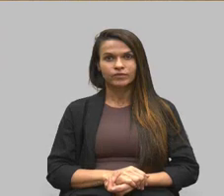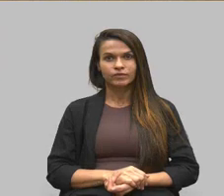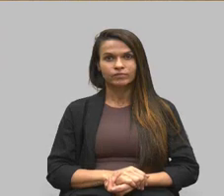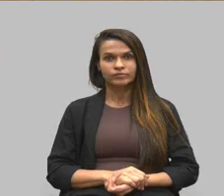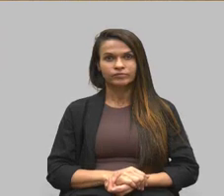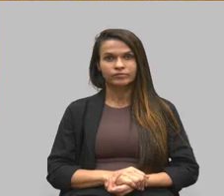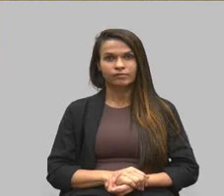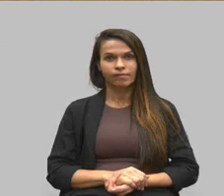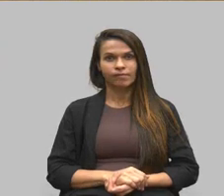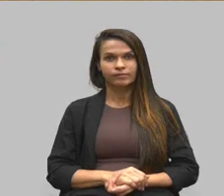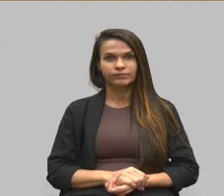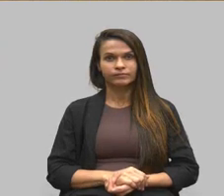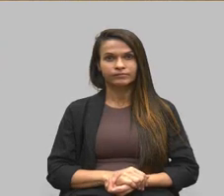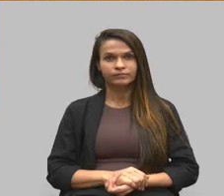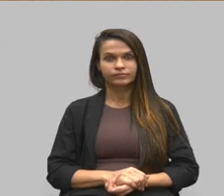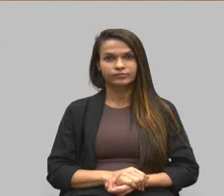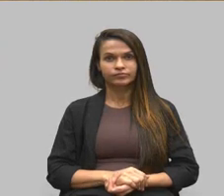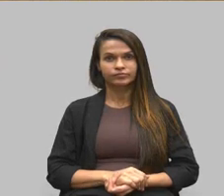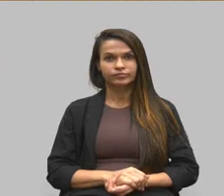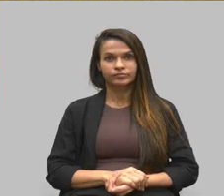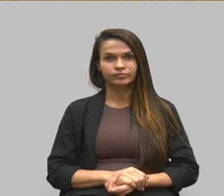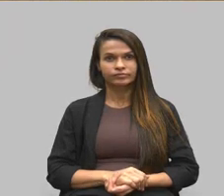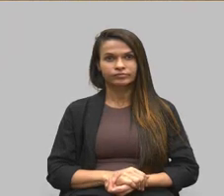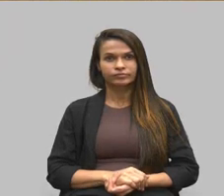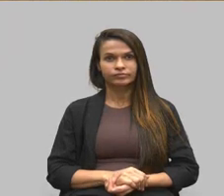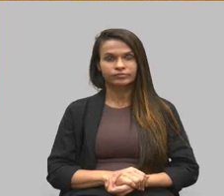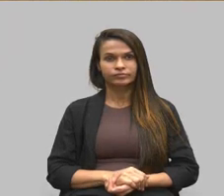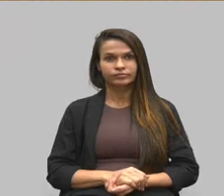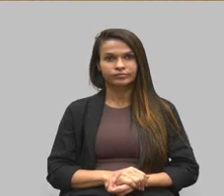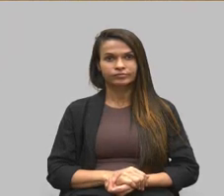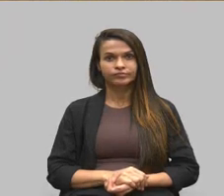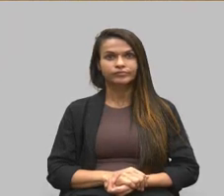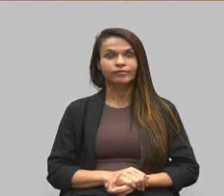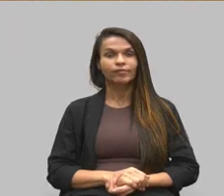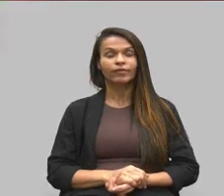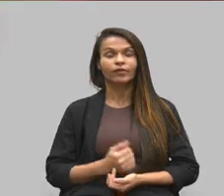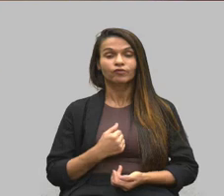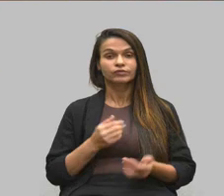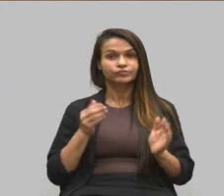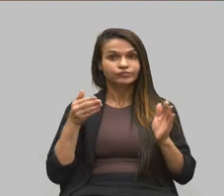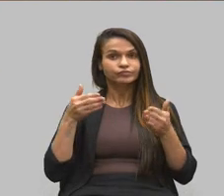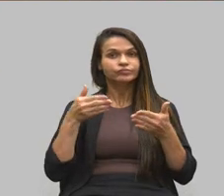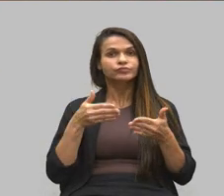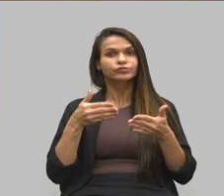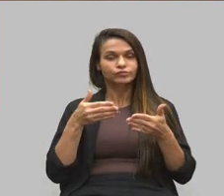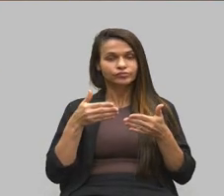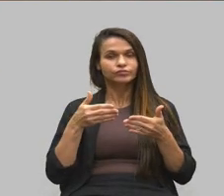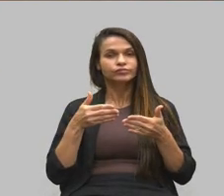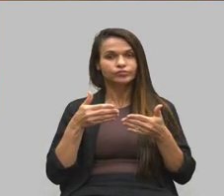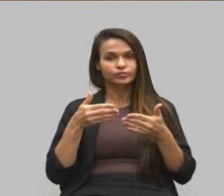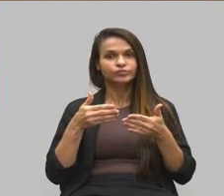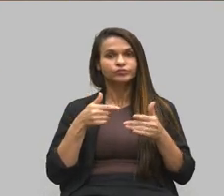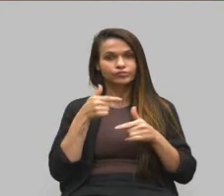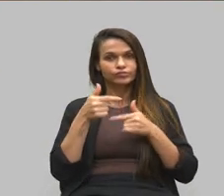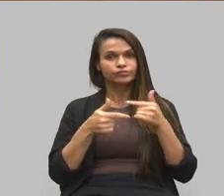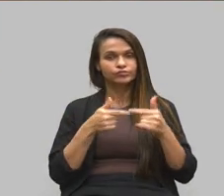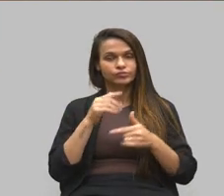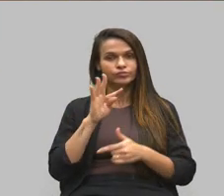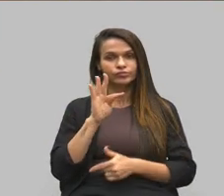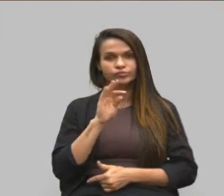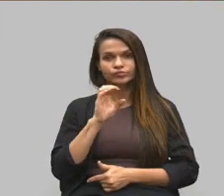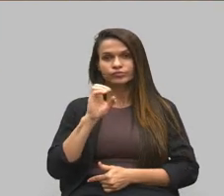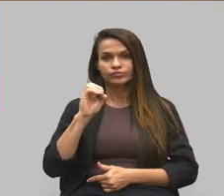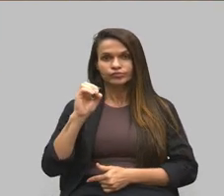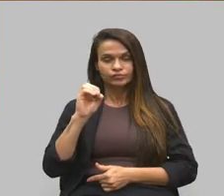lá perfeito Obrigada eh então eu vou me ater mais na atuação do terapeuta ocupacional e gostaria de abrir com algumas